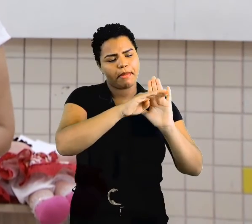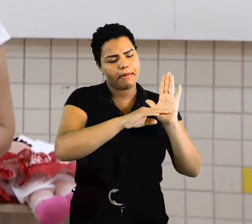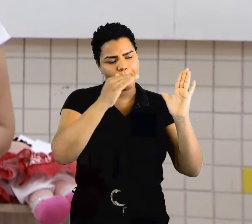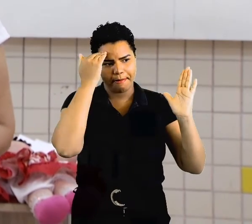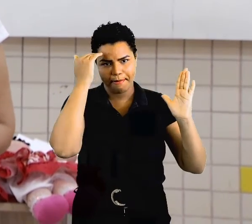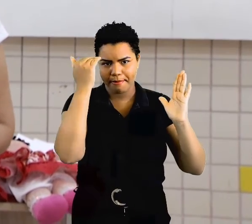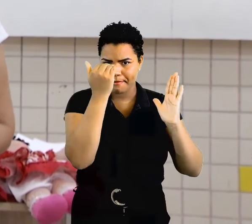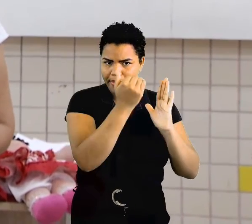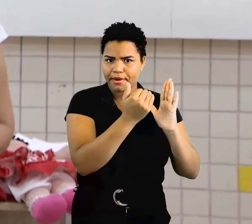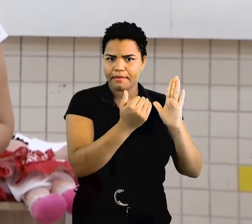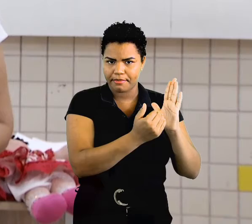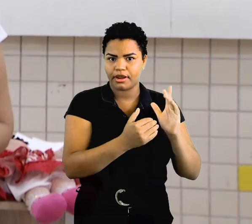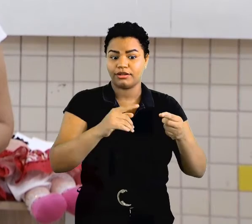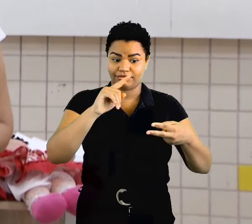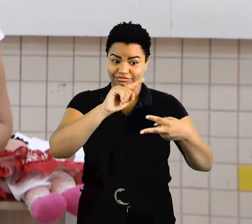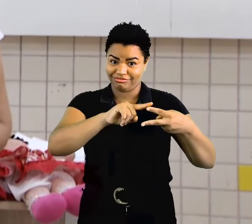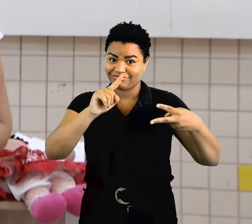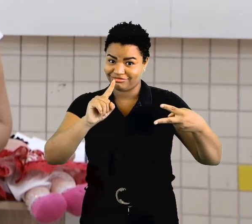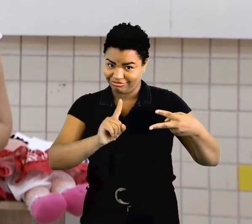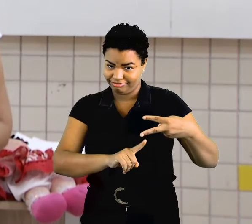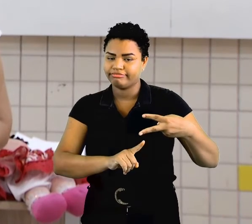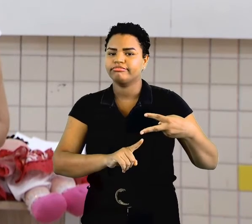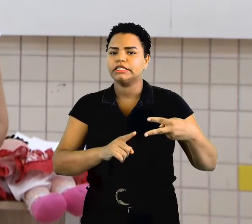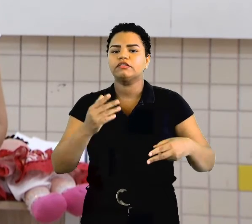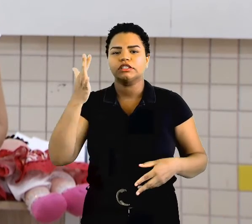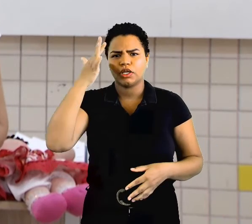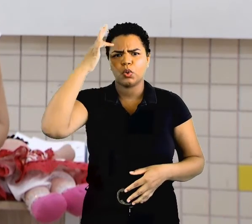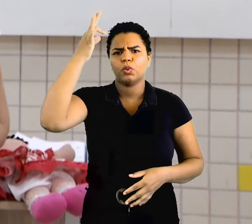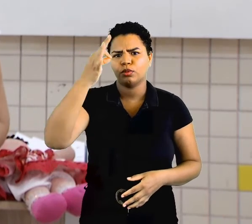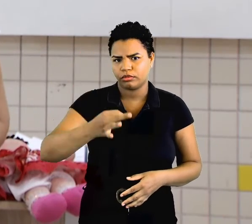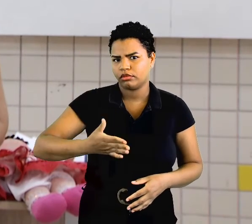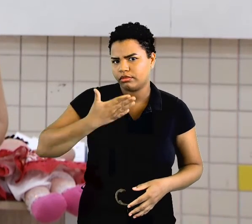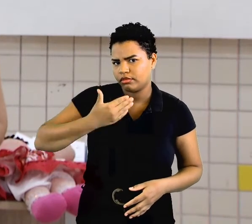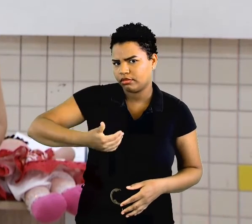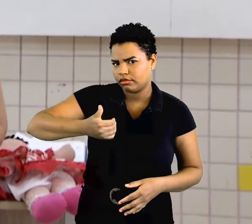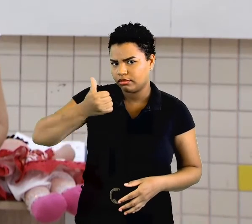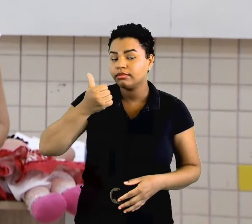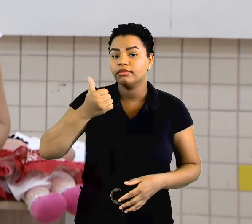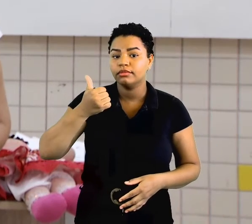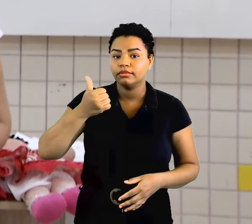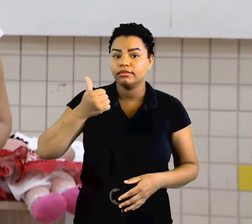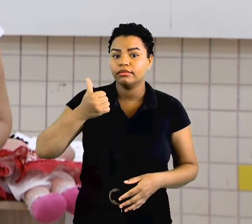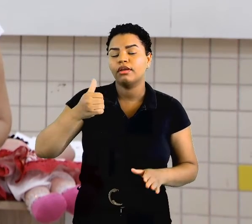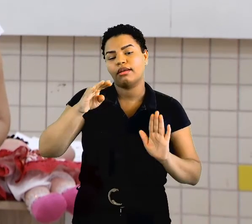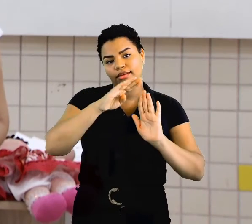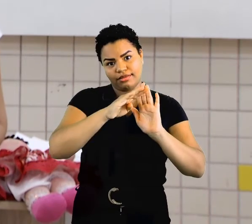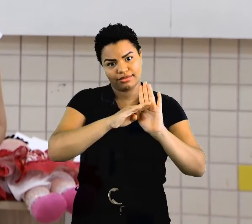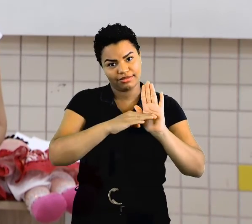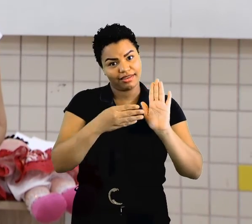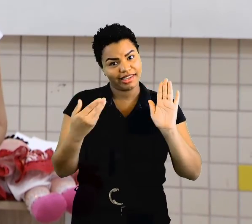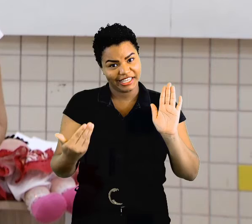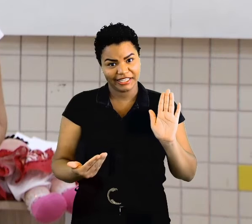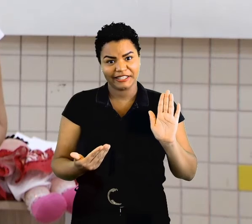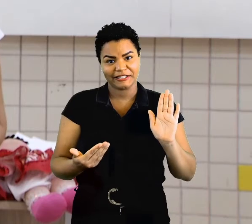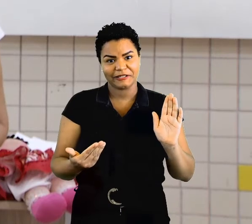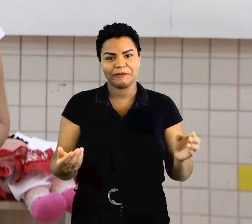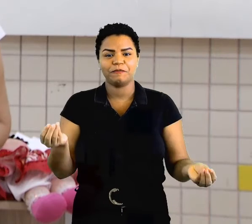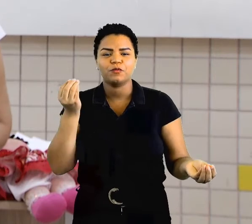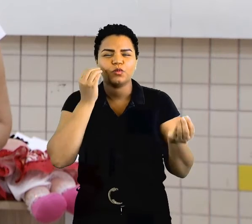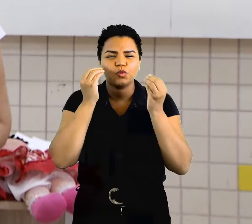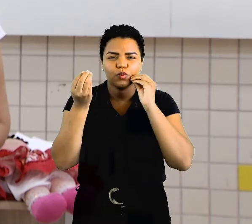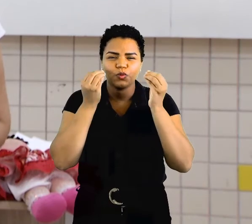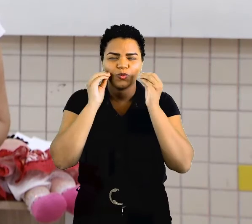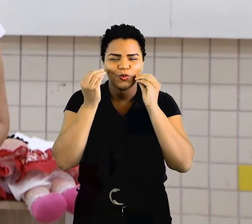e 2. E que você possa compreender melhor o que é uma receita. E um beijo no coração